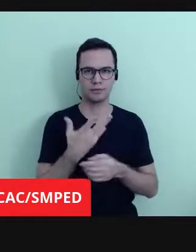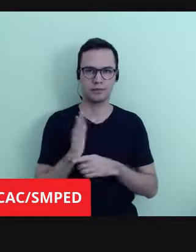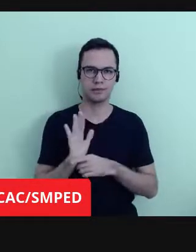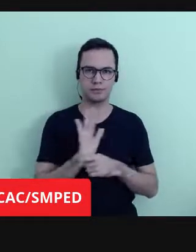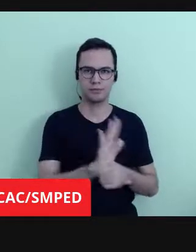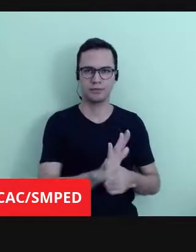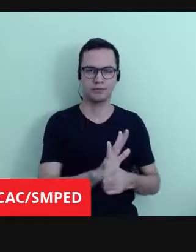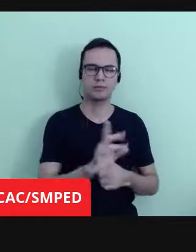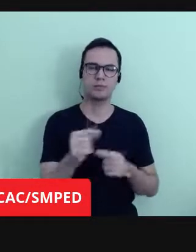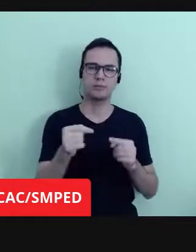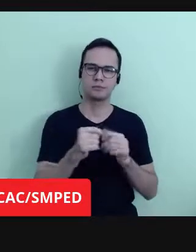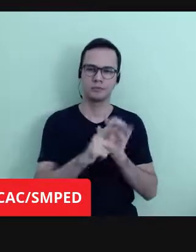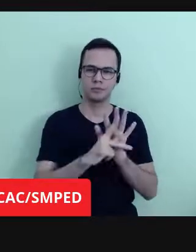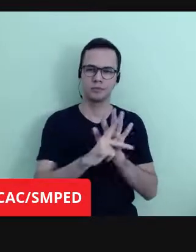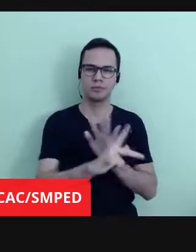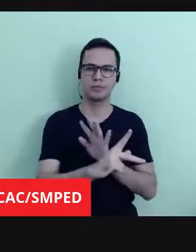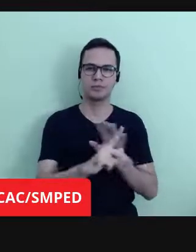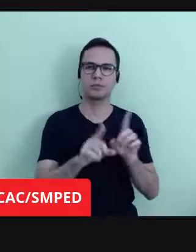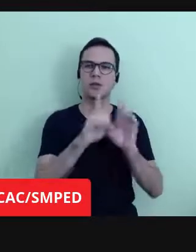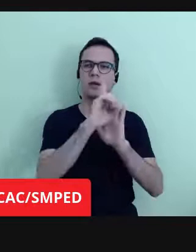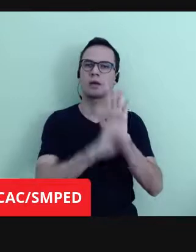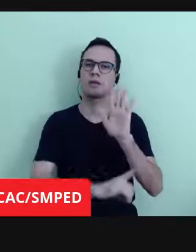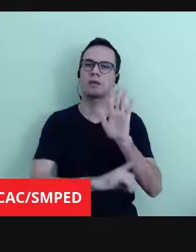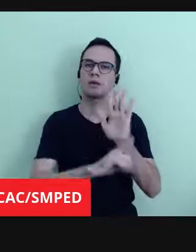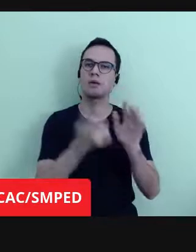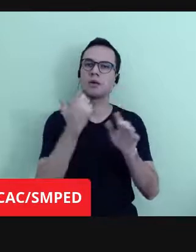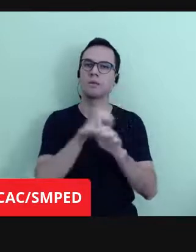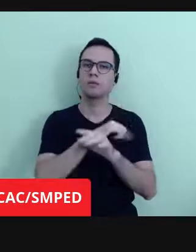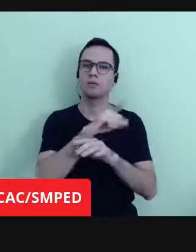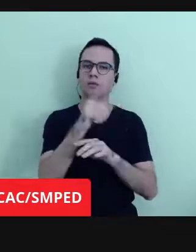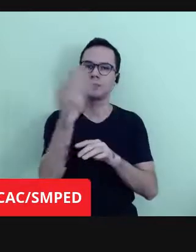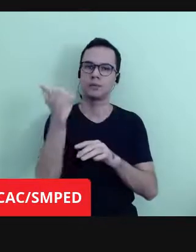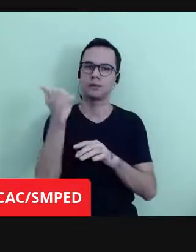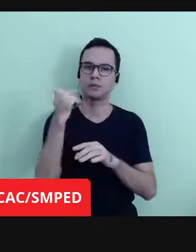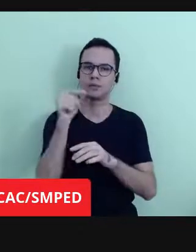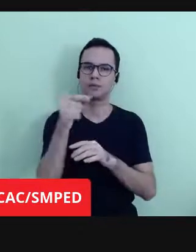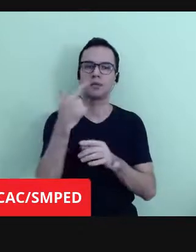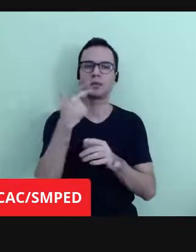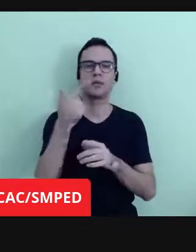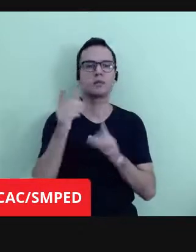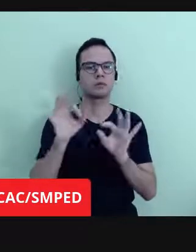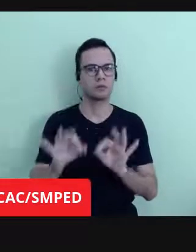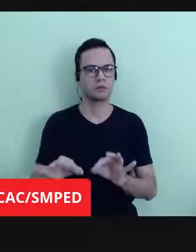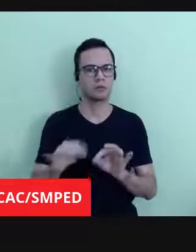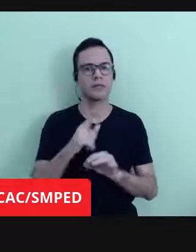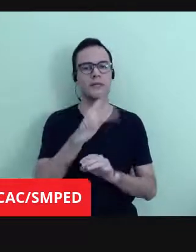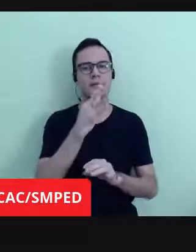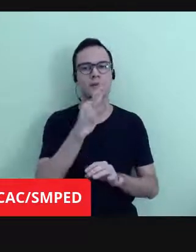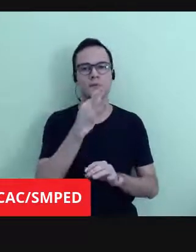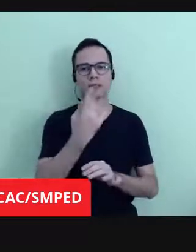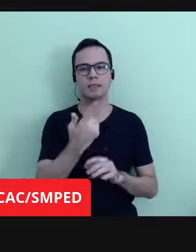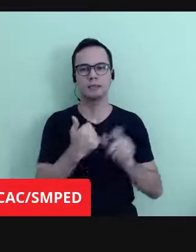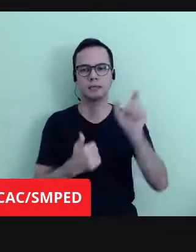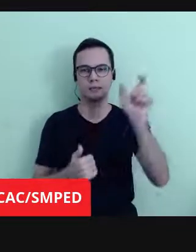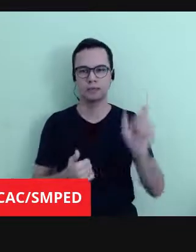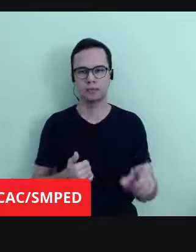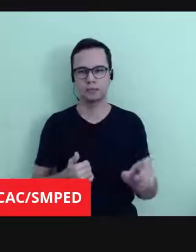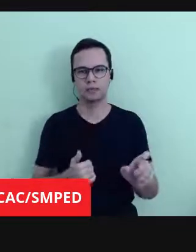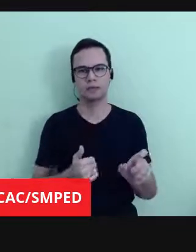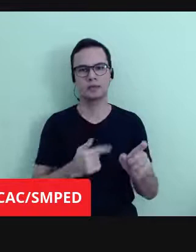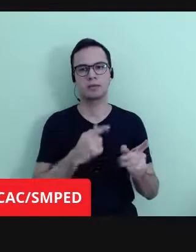fazem parte dos direitos conquistados a partir da validação e do reconhecimento